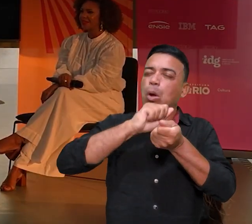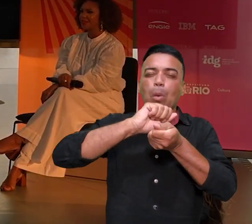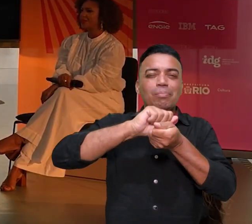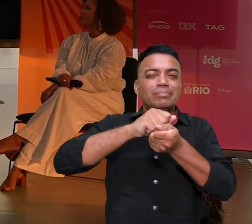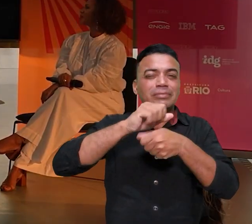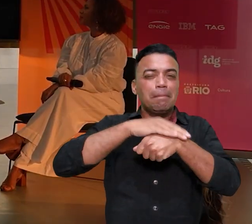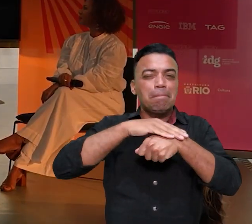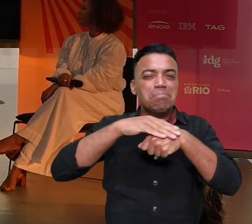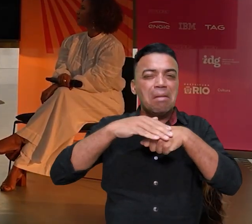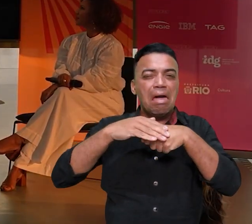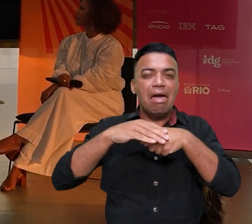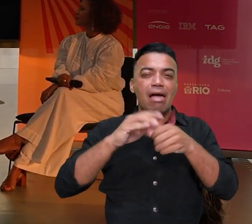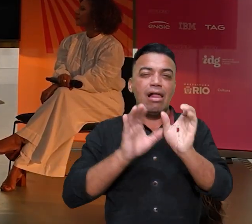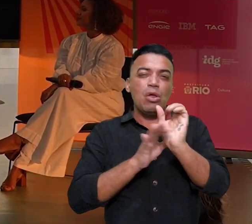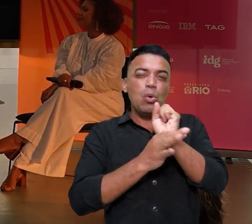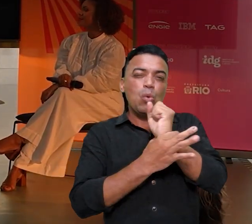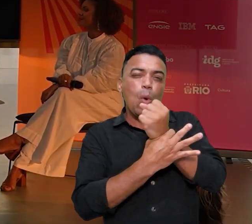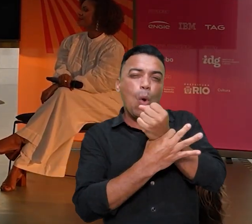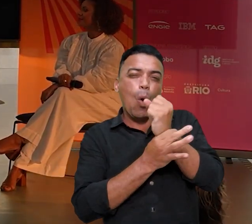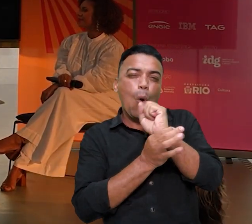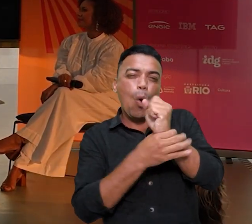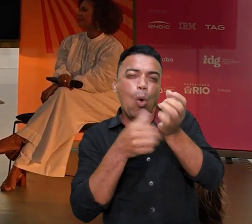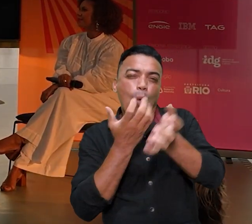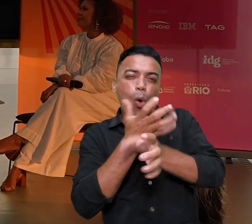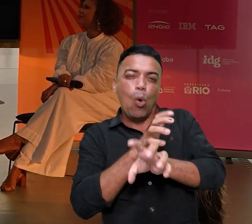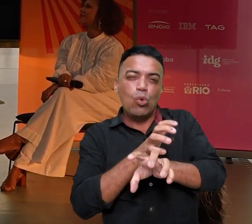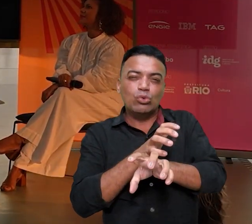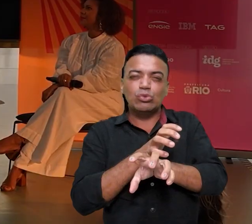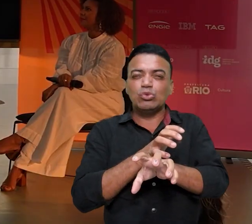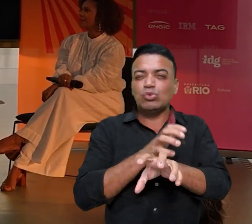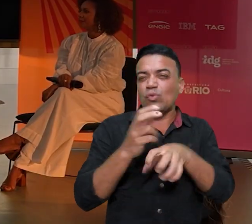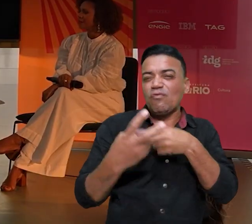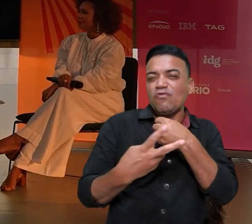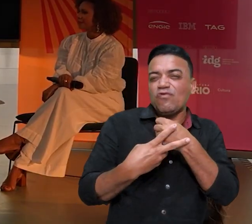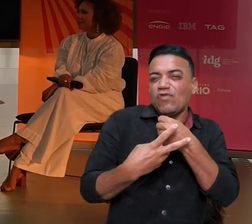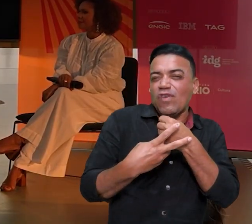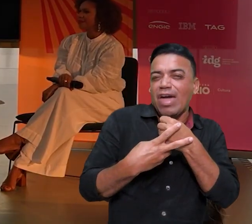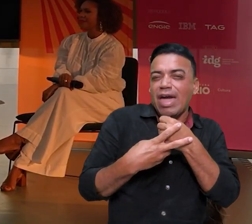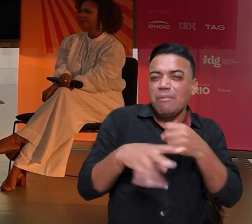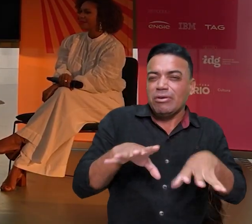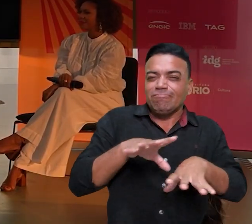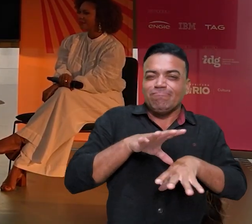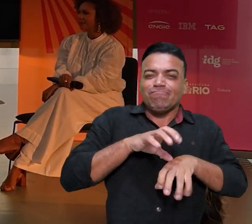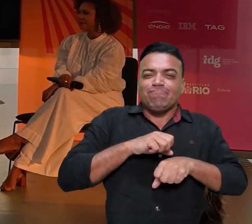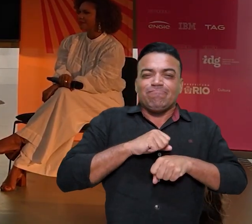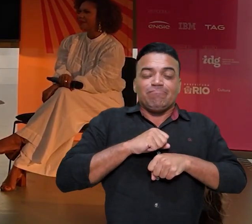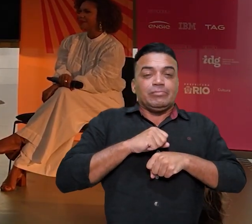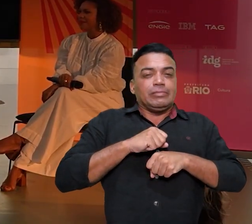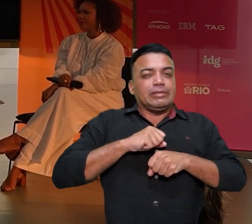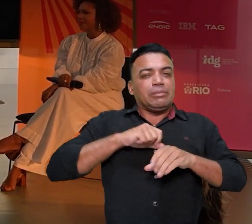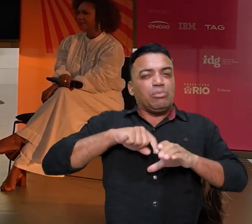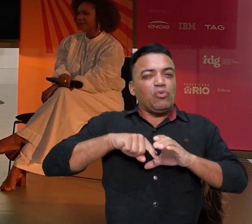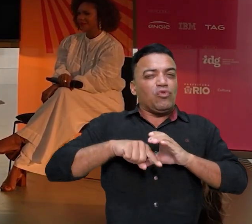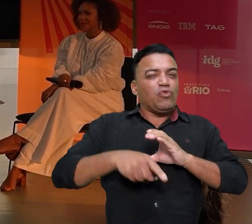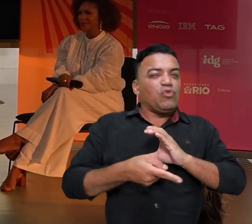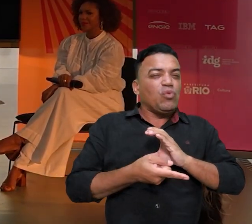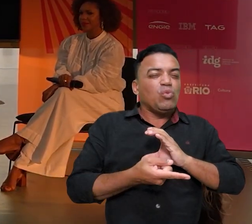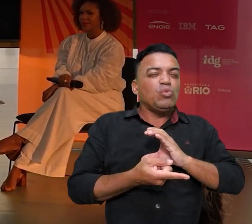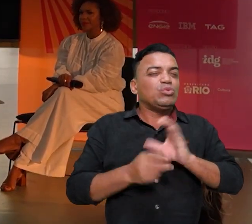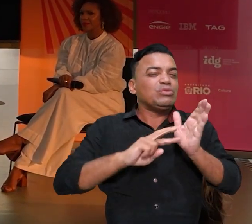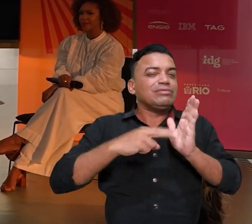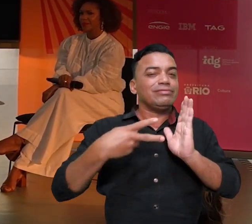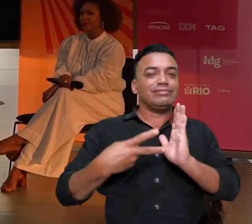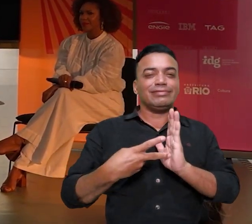os ossos, o tutano do verbo, para assim versejar o âmago das coisas.